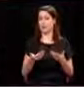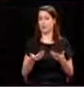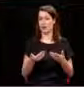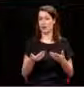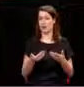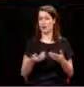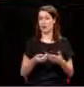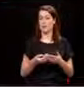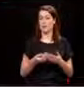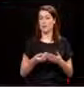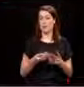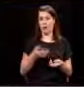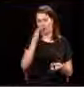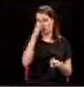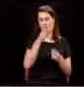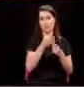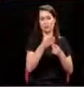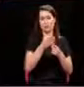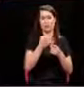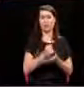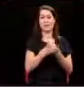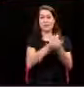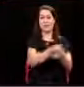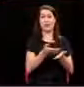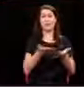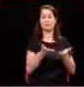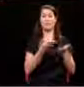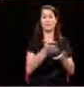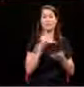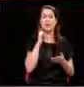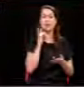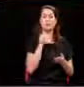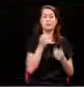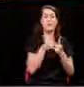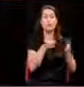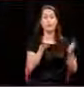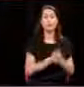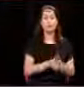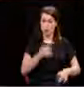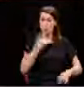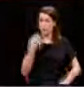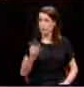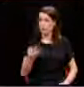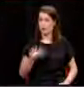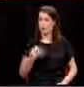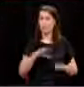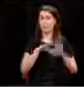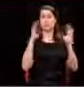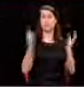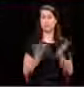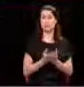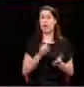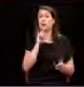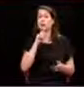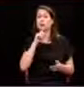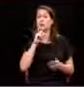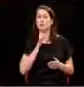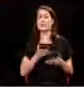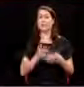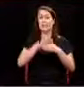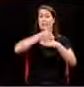ajudar todos os surdos, e que são muitos, para, de um modo geral, tanto terem mais possibilidades de acesso, portanto, às